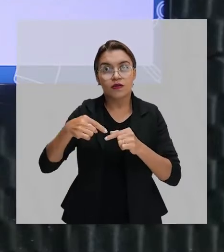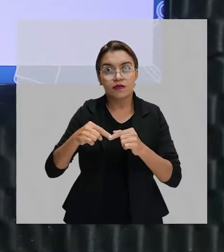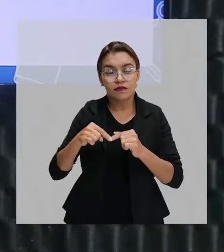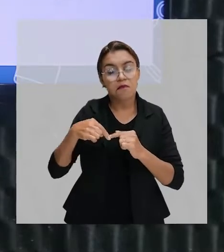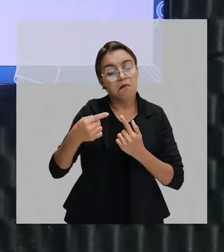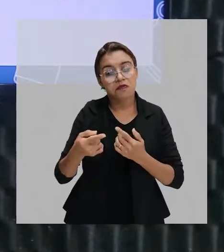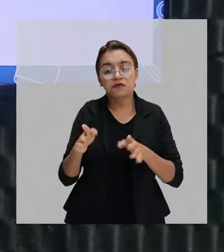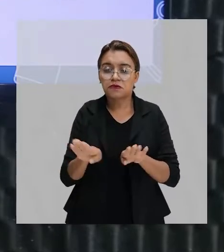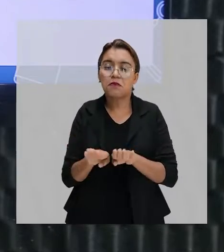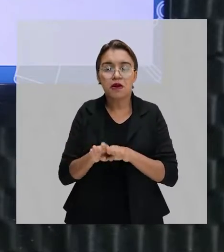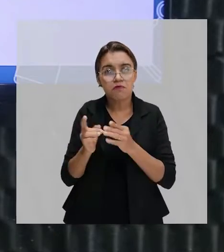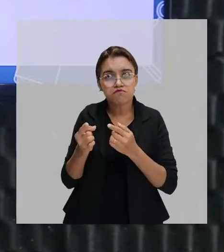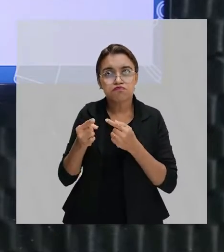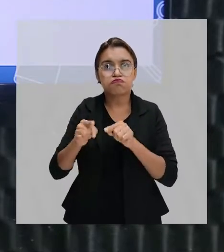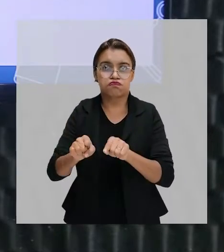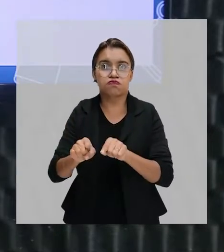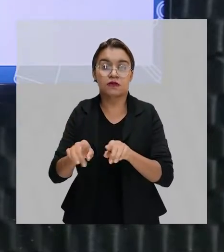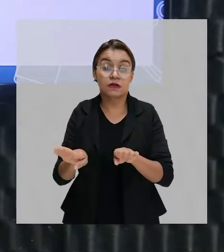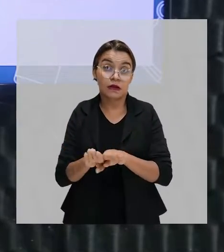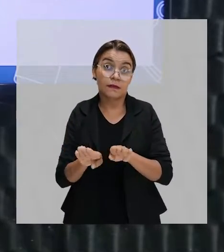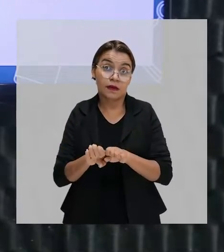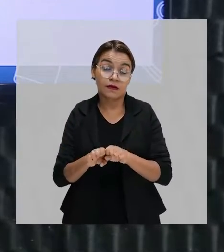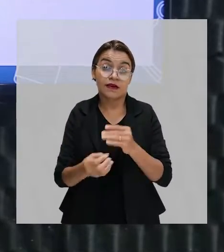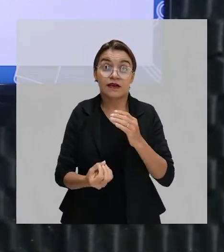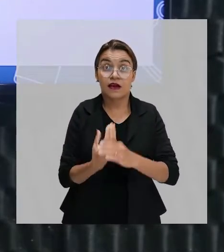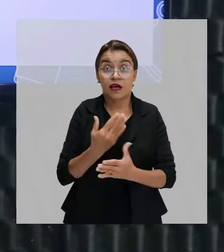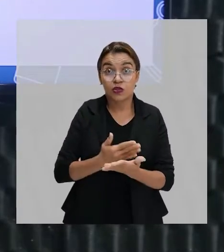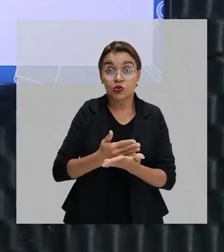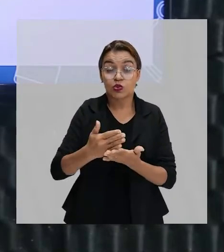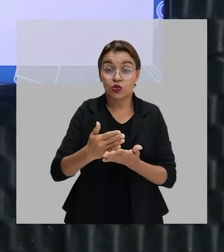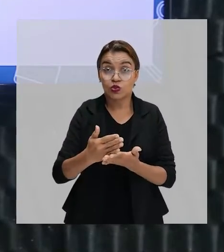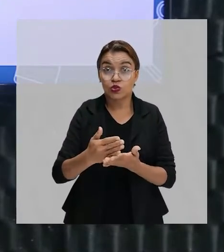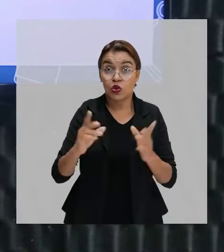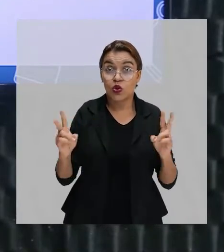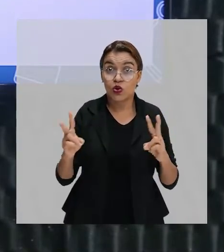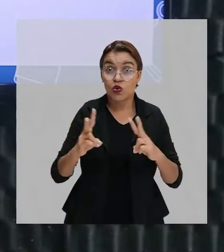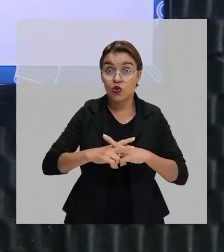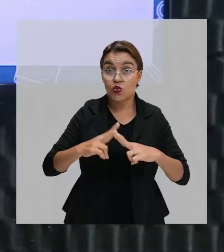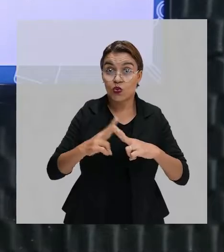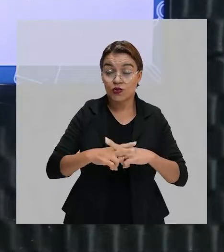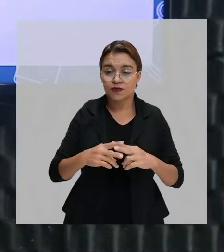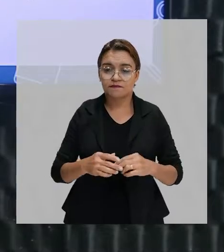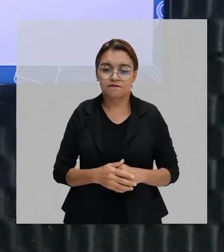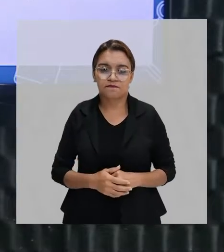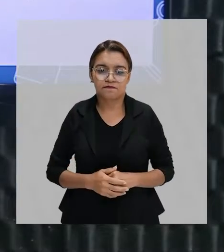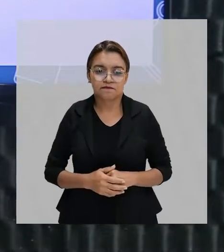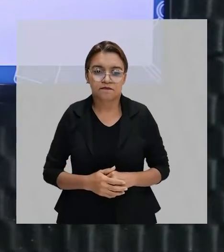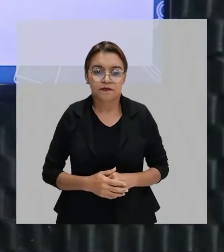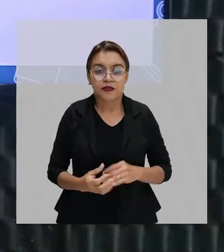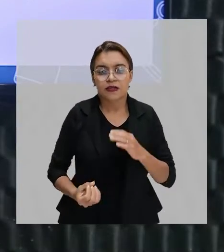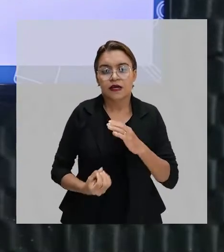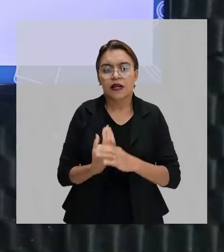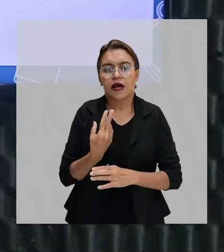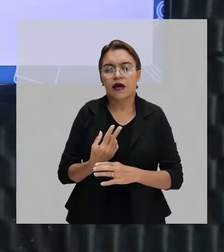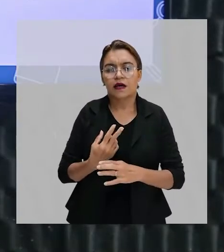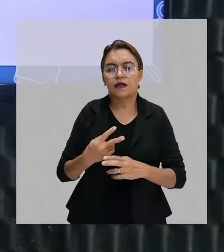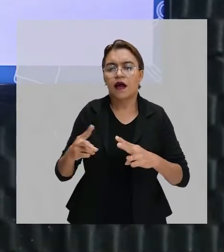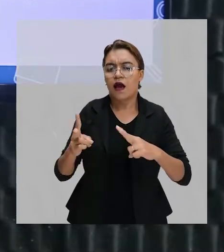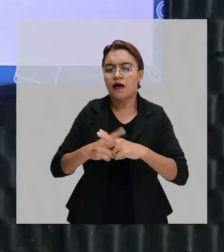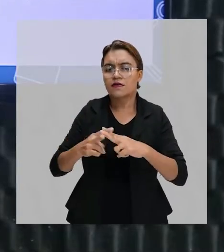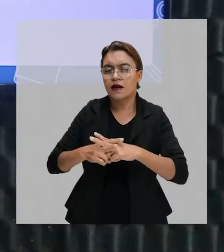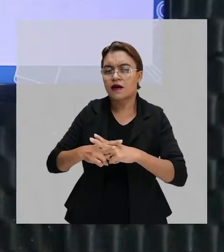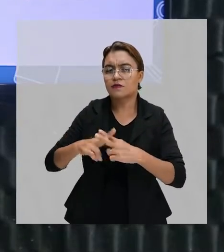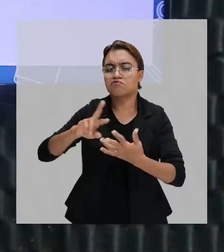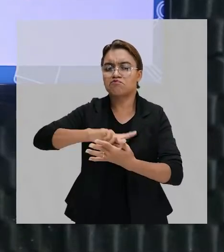então assim surgem as lutas a origem da arte marcial a